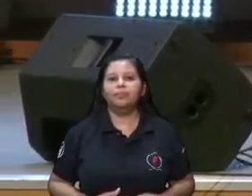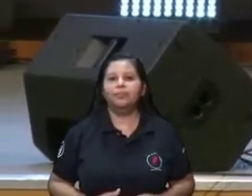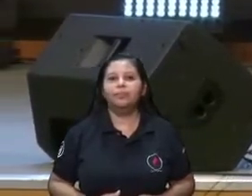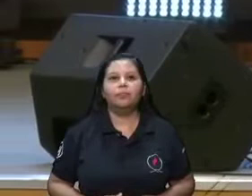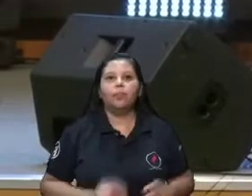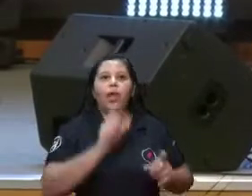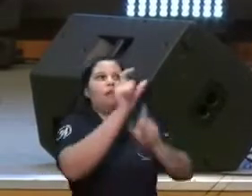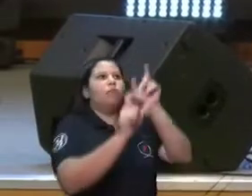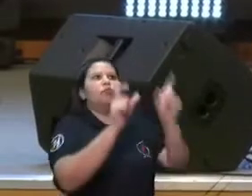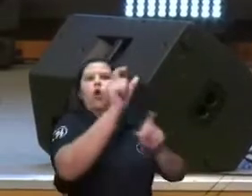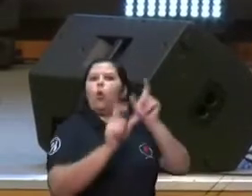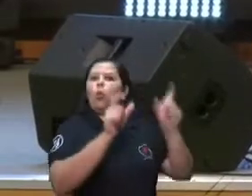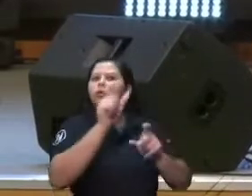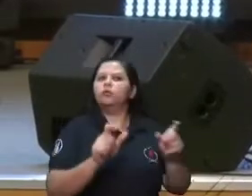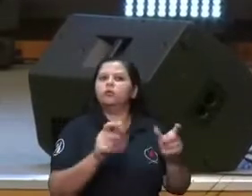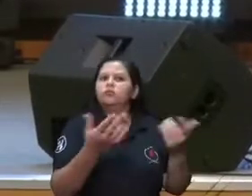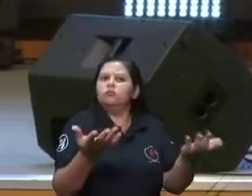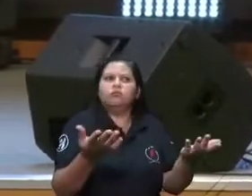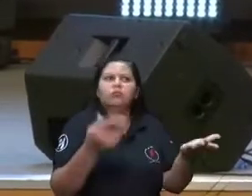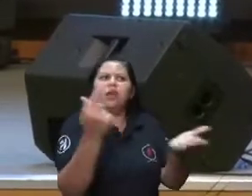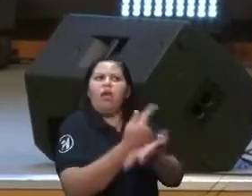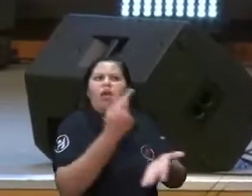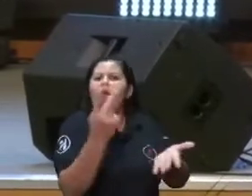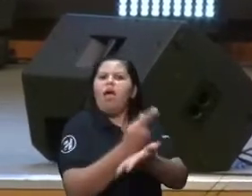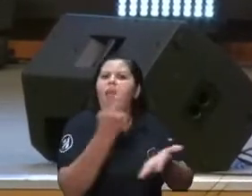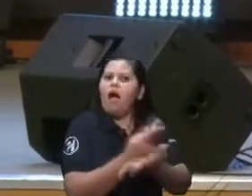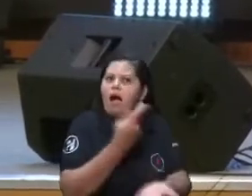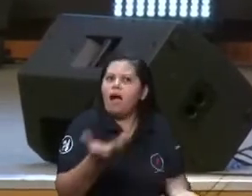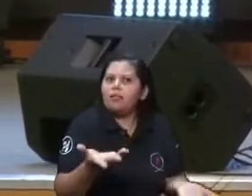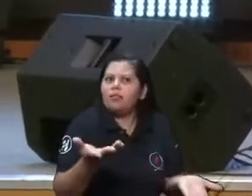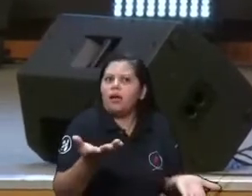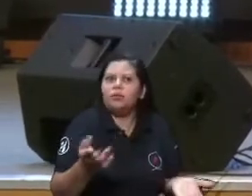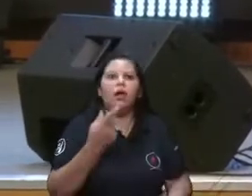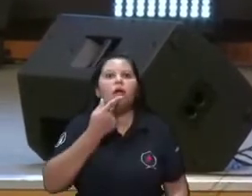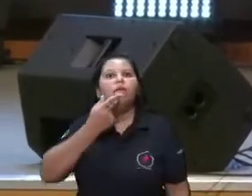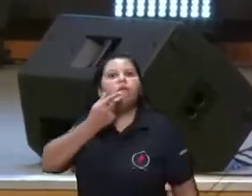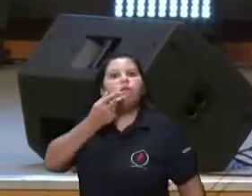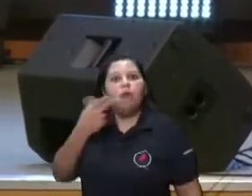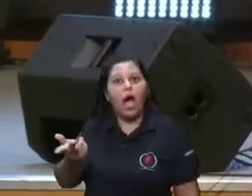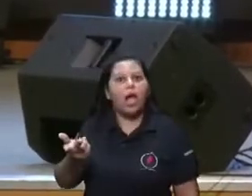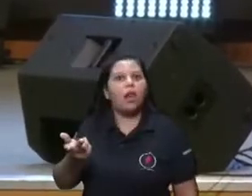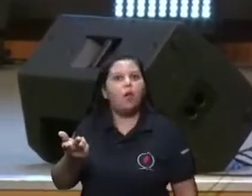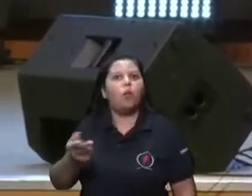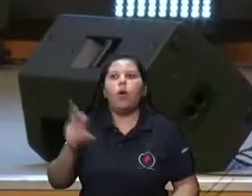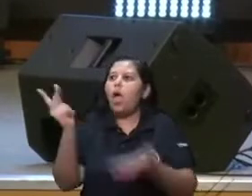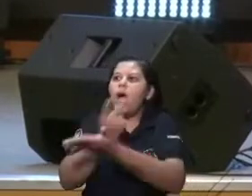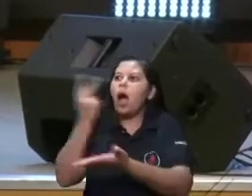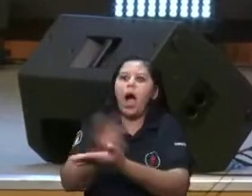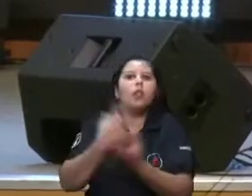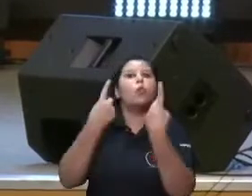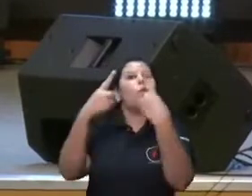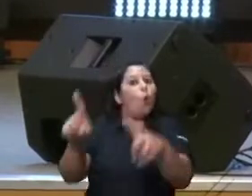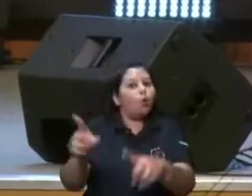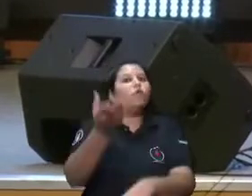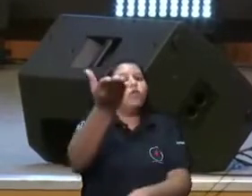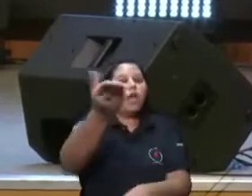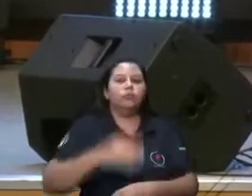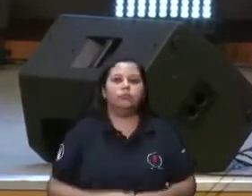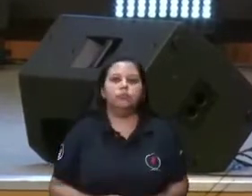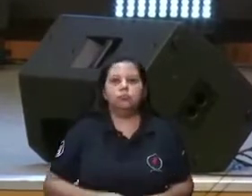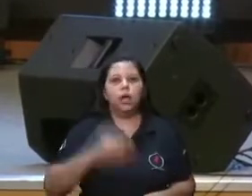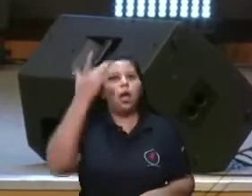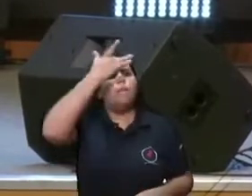Pessoas equivocadas lançam sentenças equivocadas. pessoas